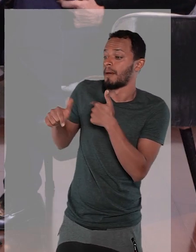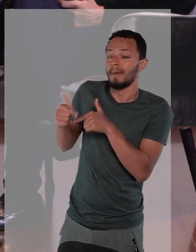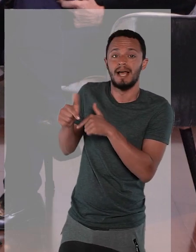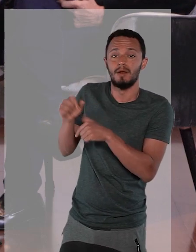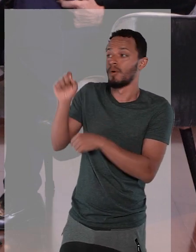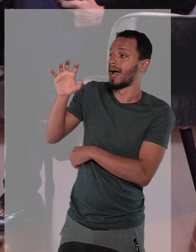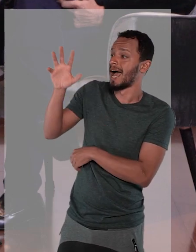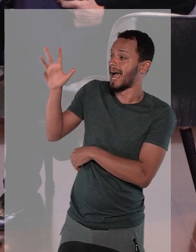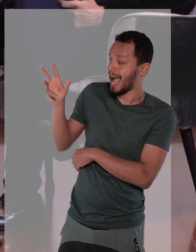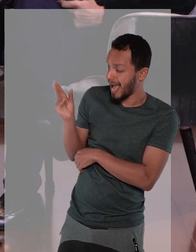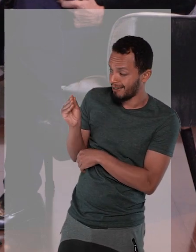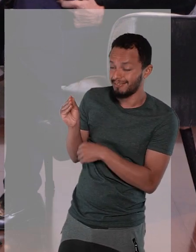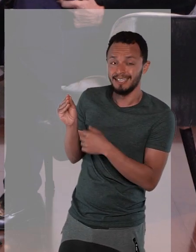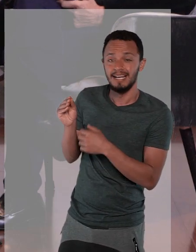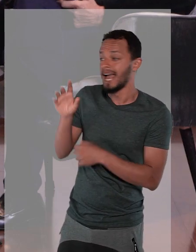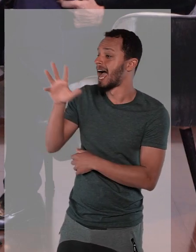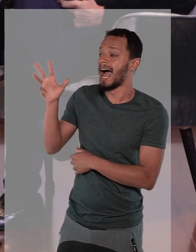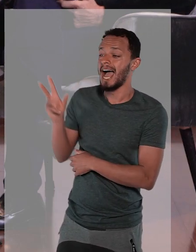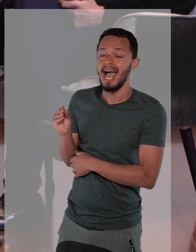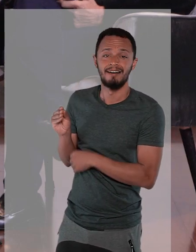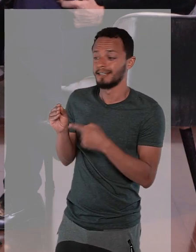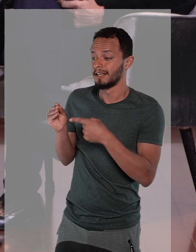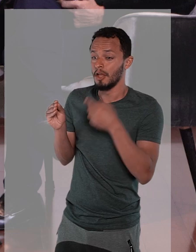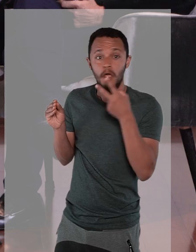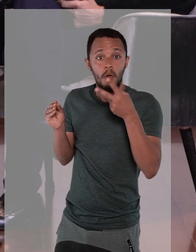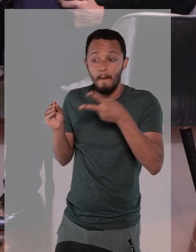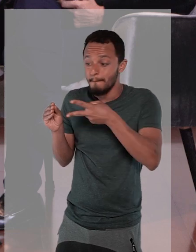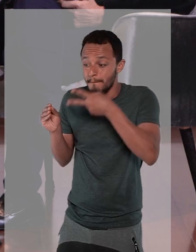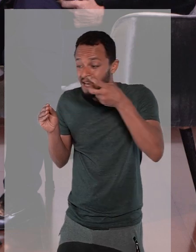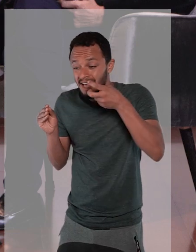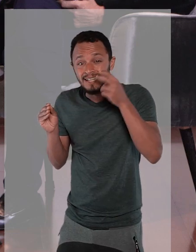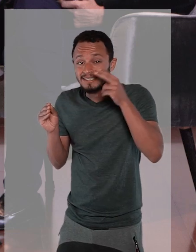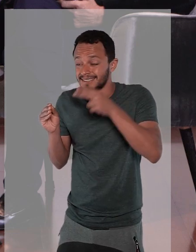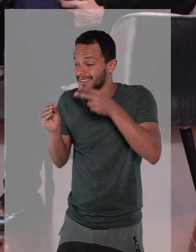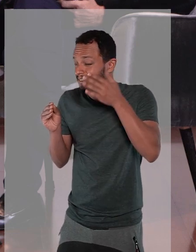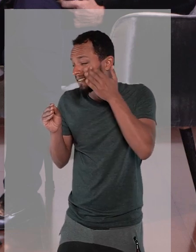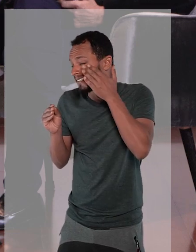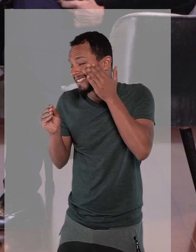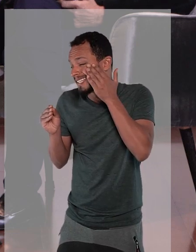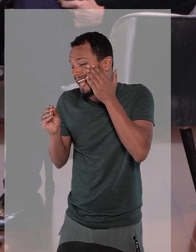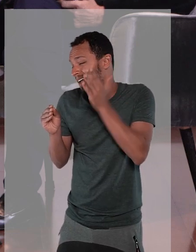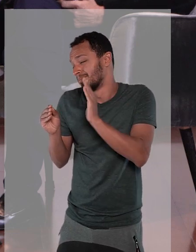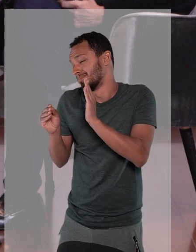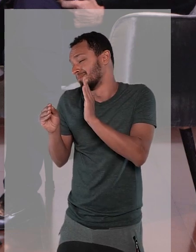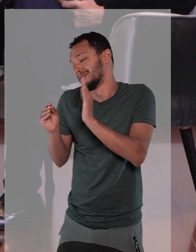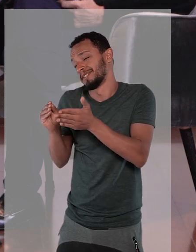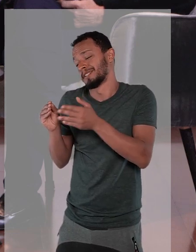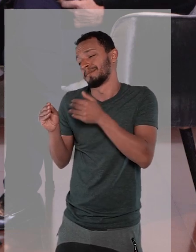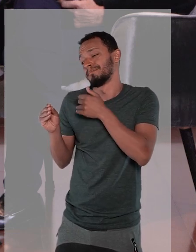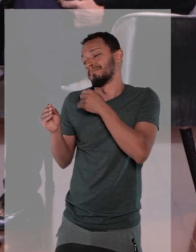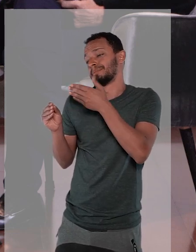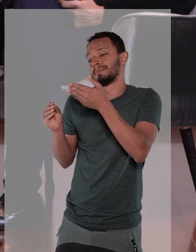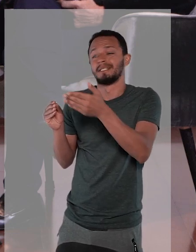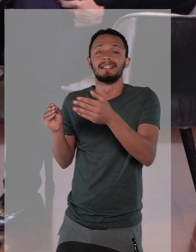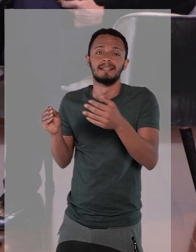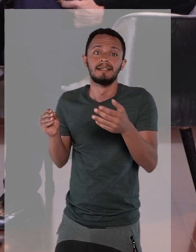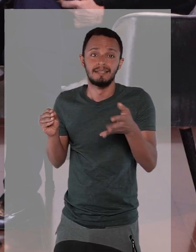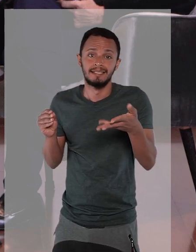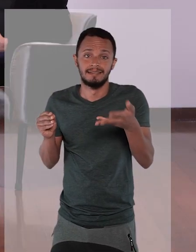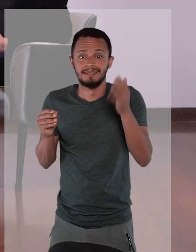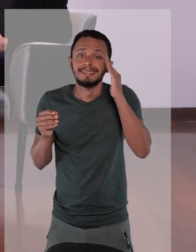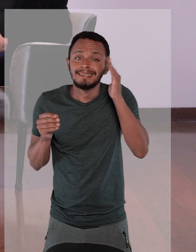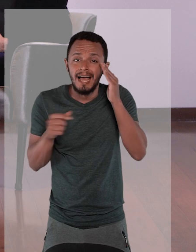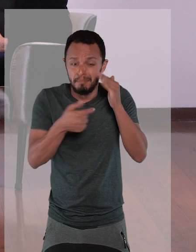que eu vou 2, 3 vezes por ano, eu vi a epidemia de perto, a gente sabe como é que é. E a gente conhece as desigualdades do Brasil. E